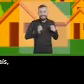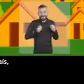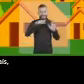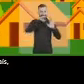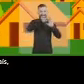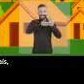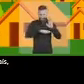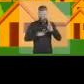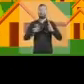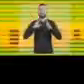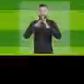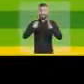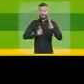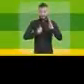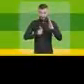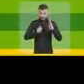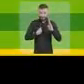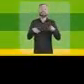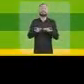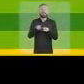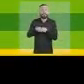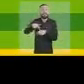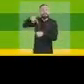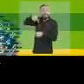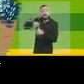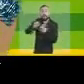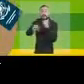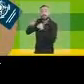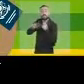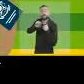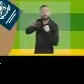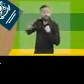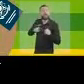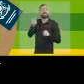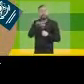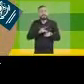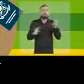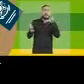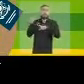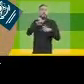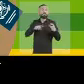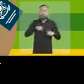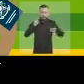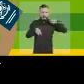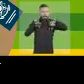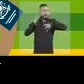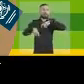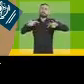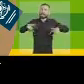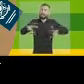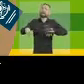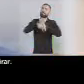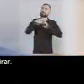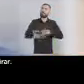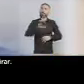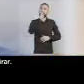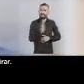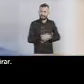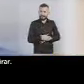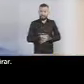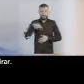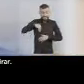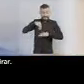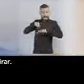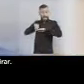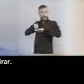Minha Vida Por todo o país Além da indústria Do petróleo e gás Que vai garantir Milhões de empregos Qualificados para os brasileiros Com